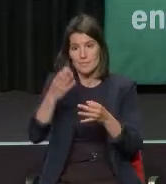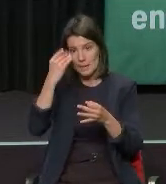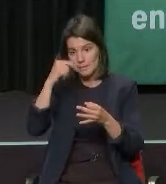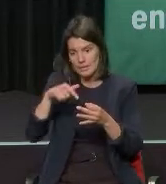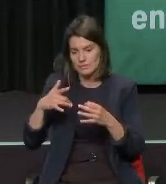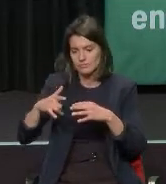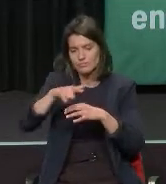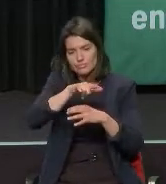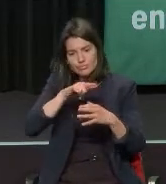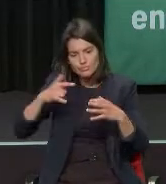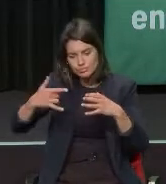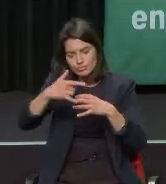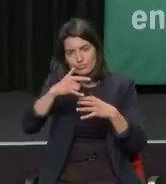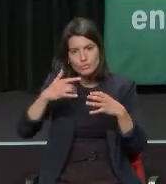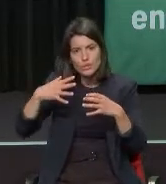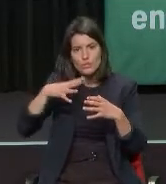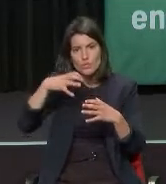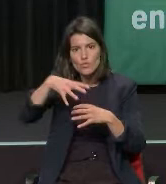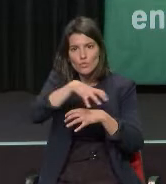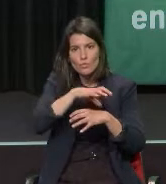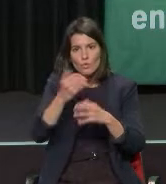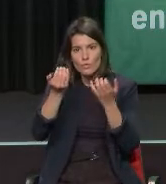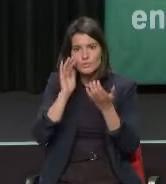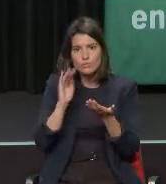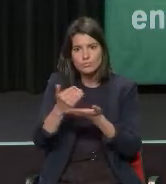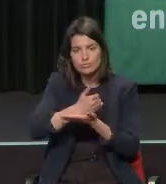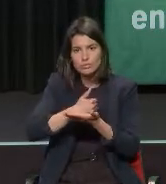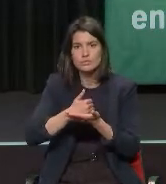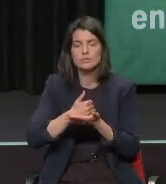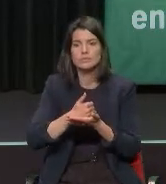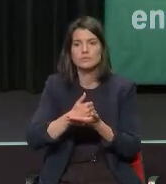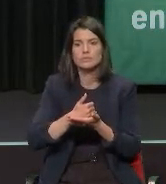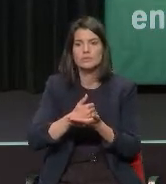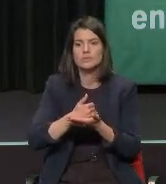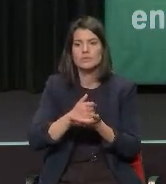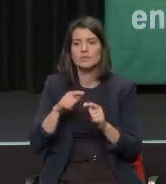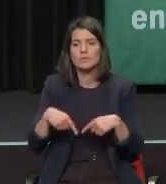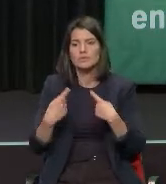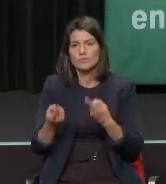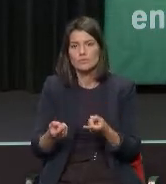a aprendizagem de máquinas para este satélite.